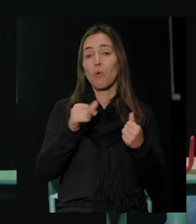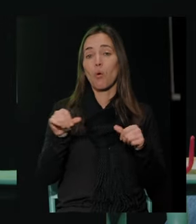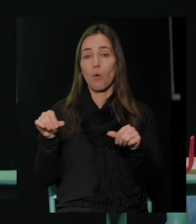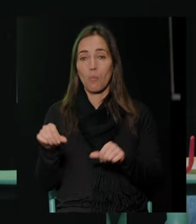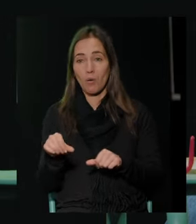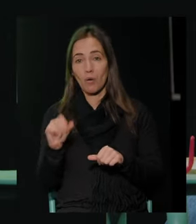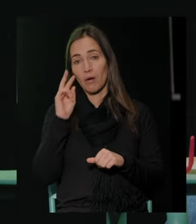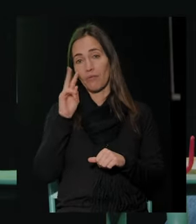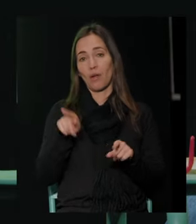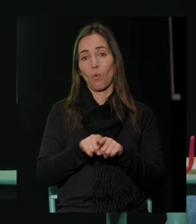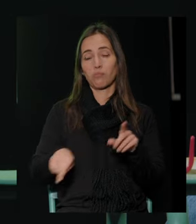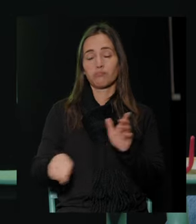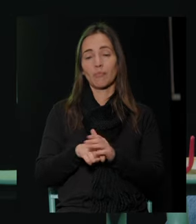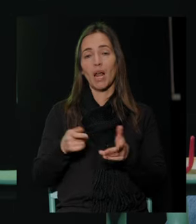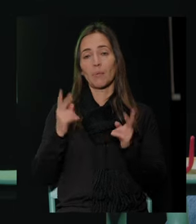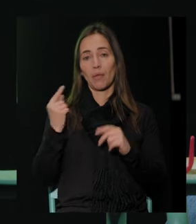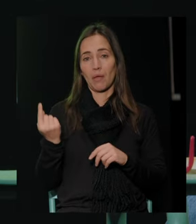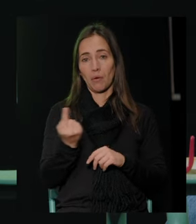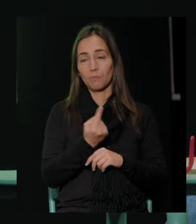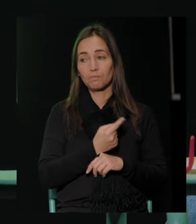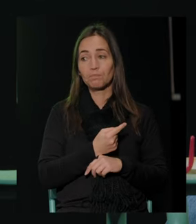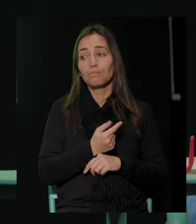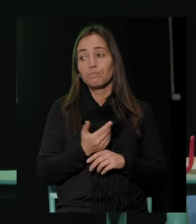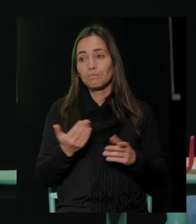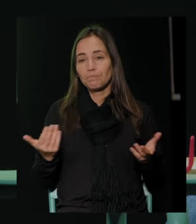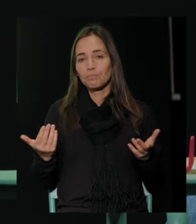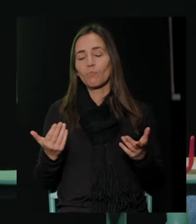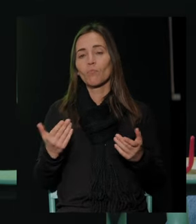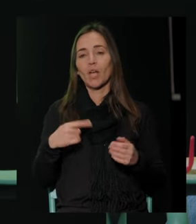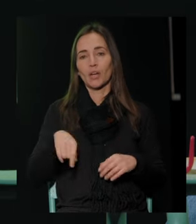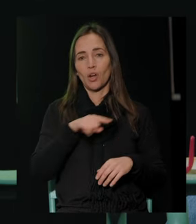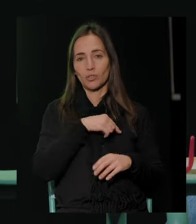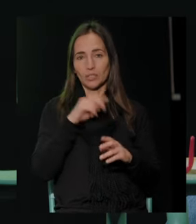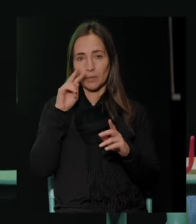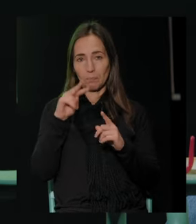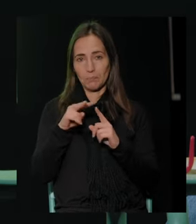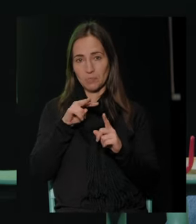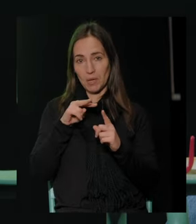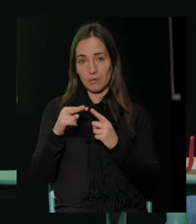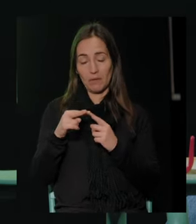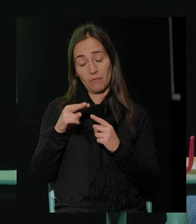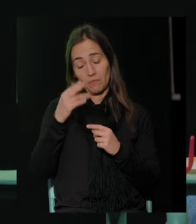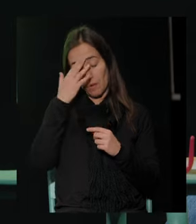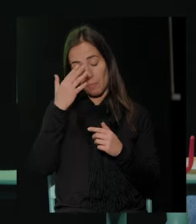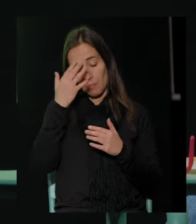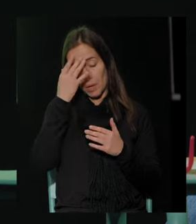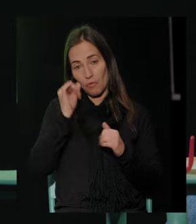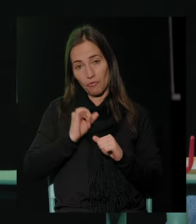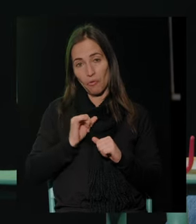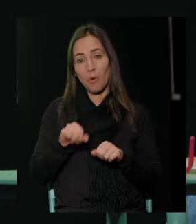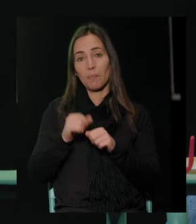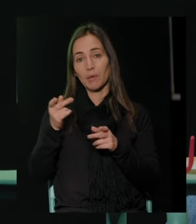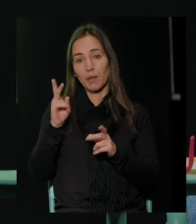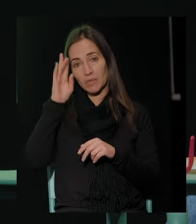mau, é visto como um ataque à liberdade individual. Bem, a nossa visão, pelo menos a minha visão é certamente, sei que a visão do Livre também é essa,